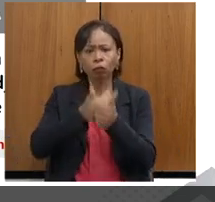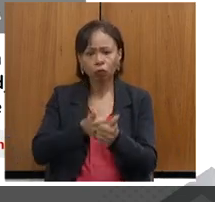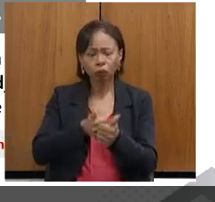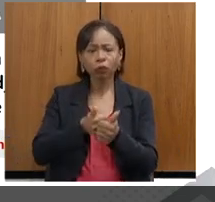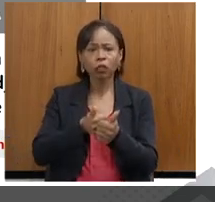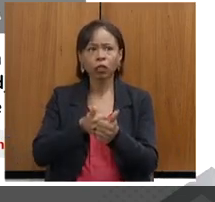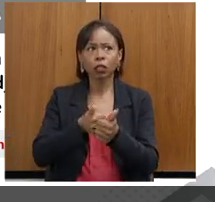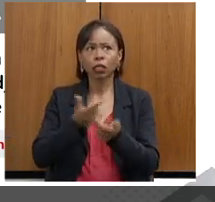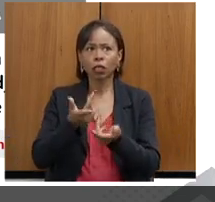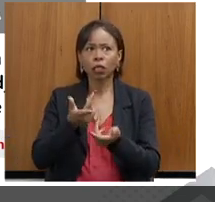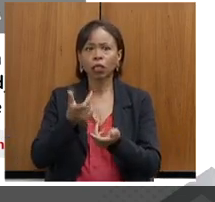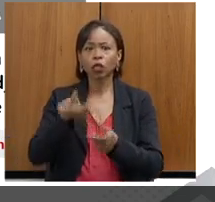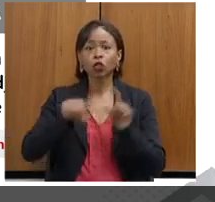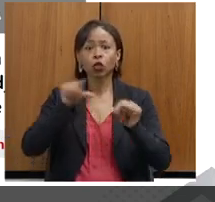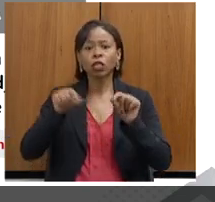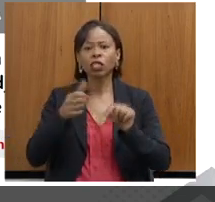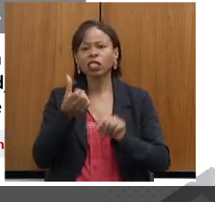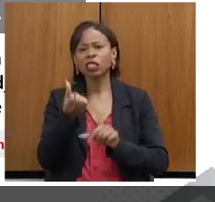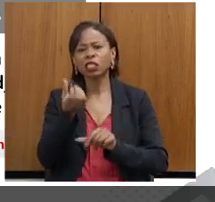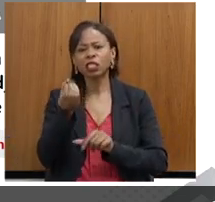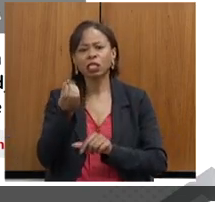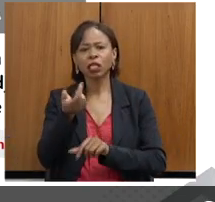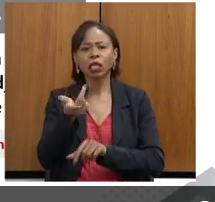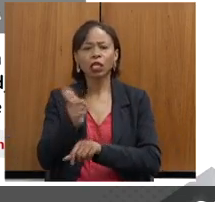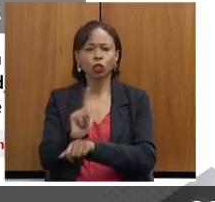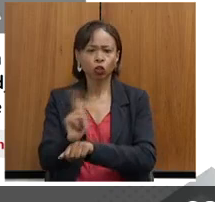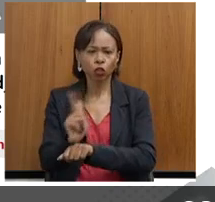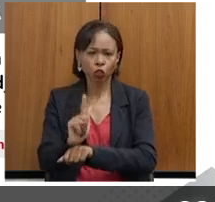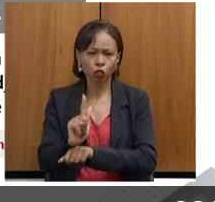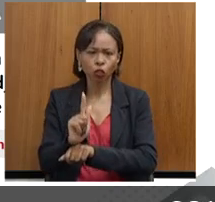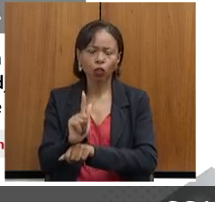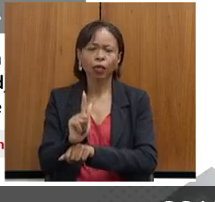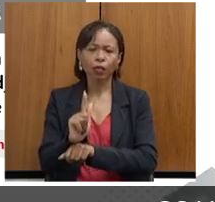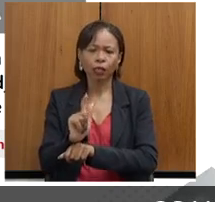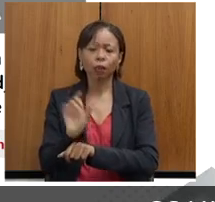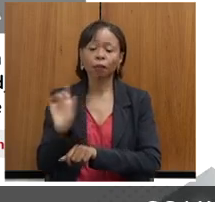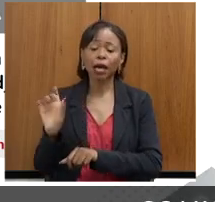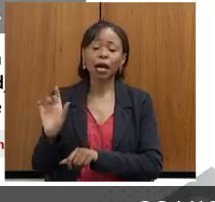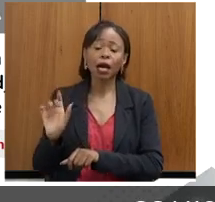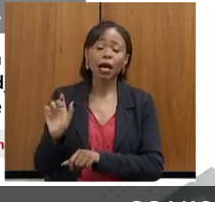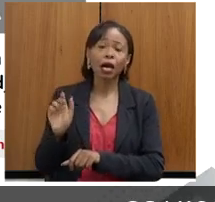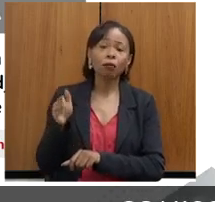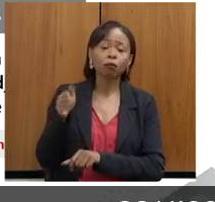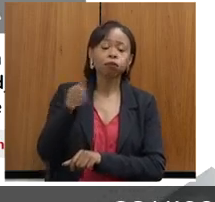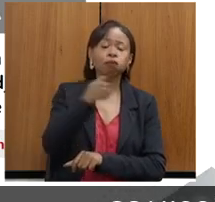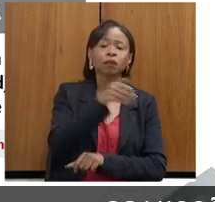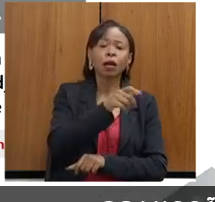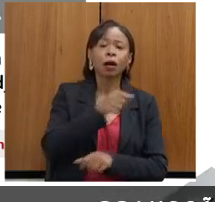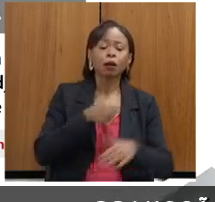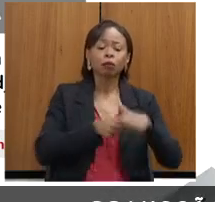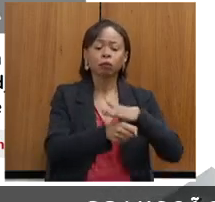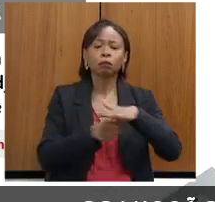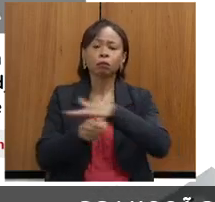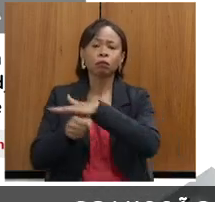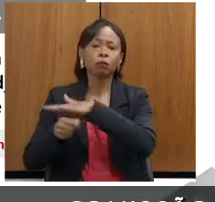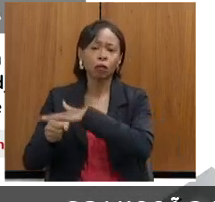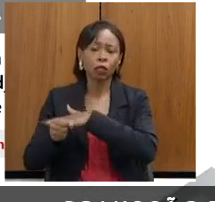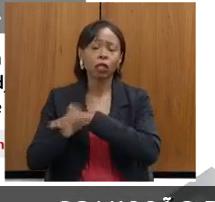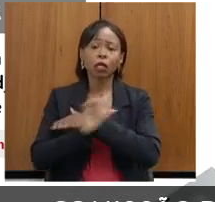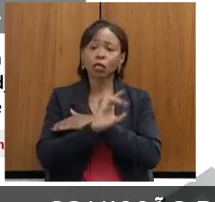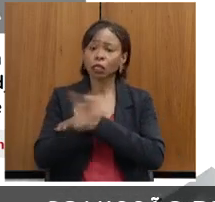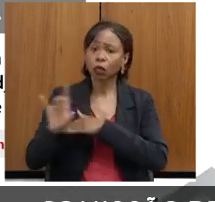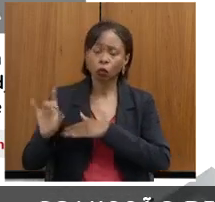60 quase que 60 gerentes para cada um deles cuidar de uma iniciativa estratégica